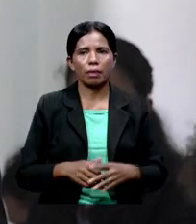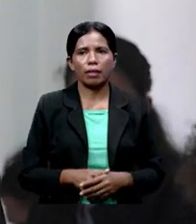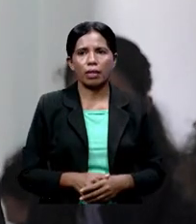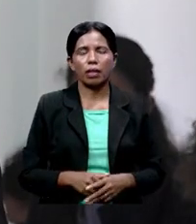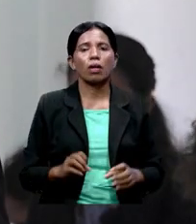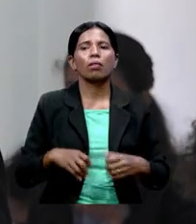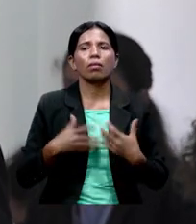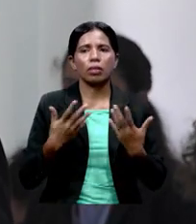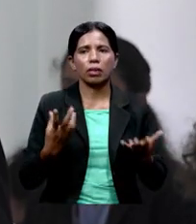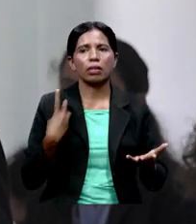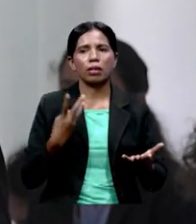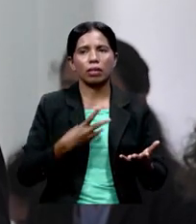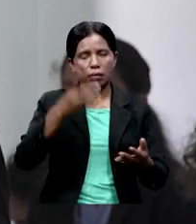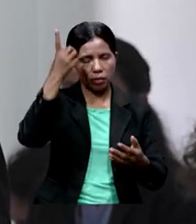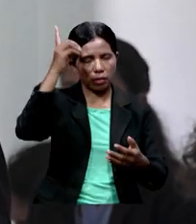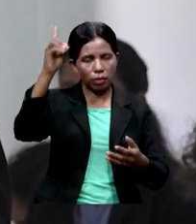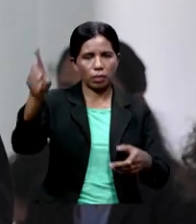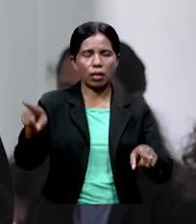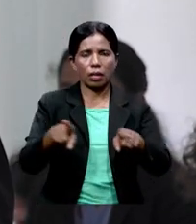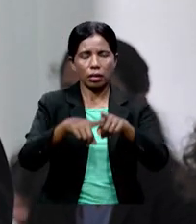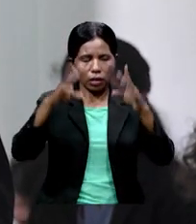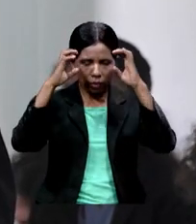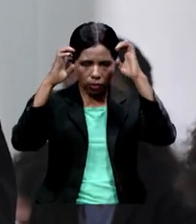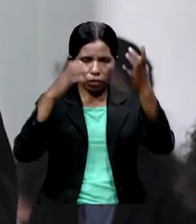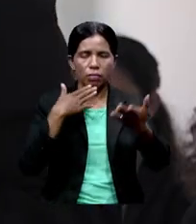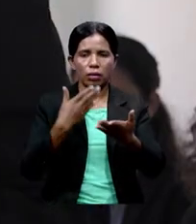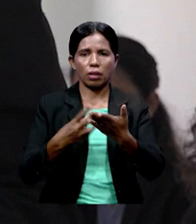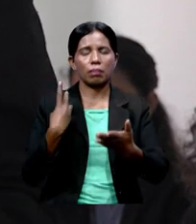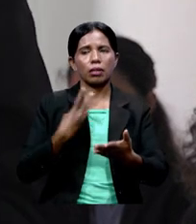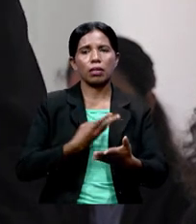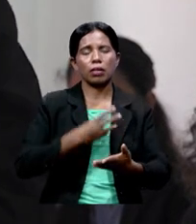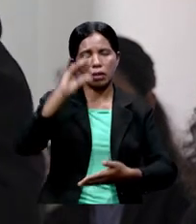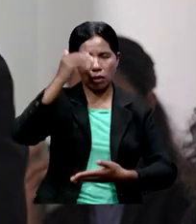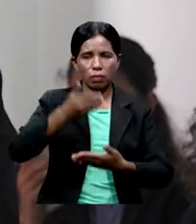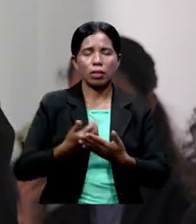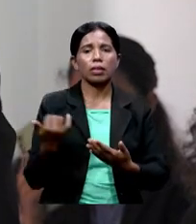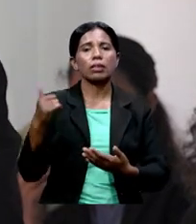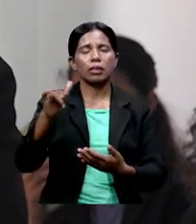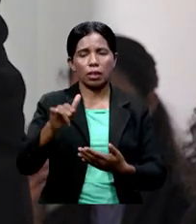Para pensar que a gente tem meia de sair educação de qualidade para a gente não ansia. Também é uso